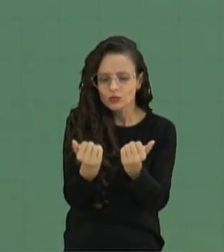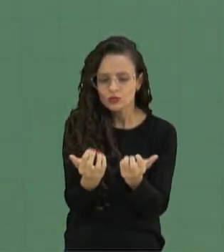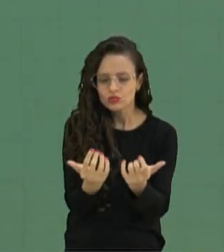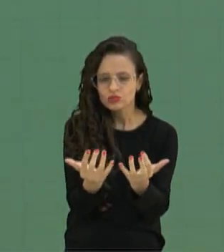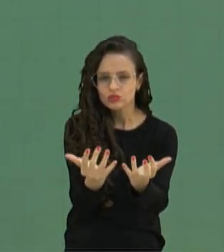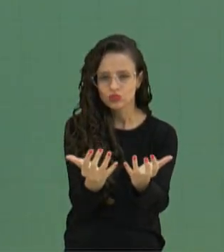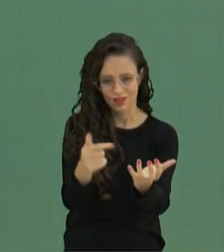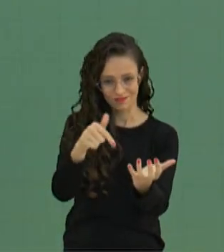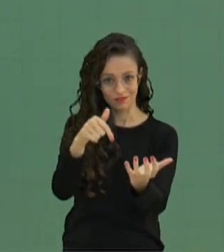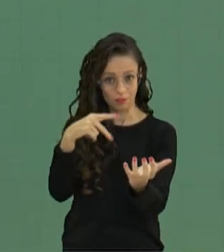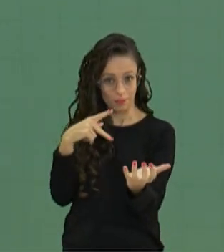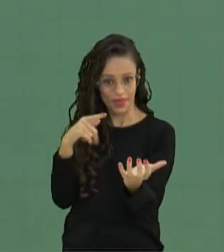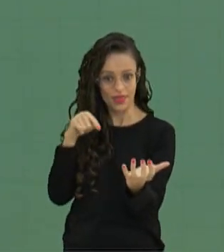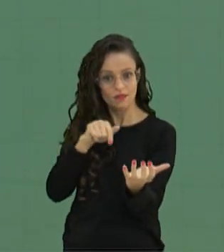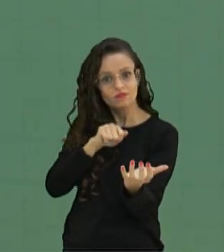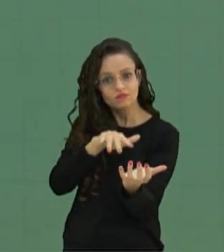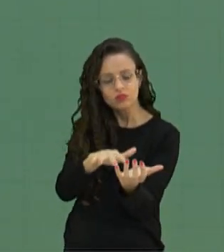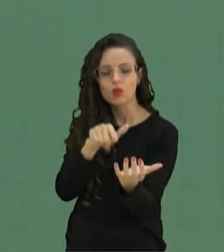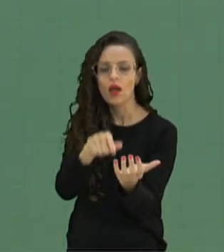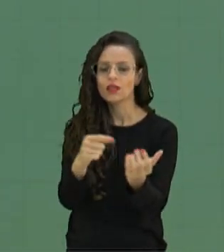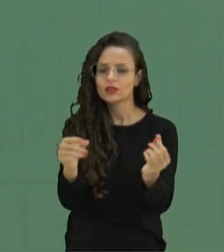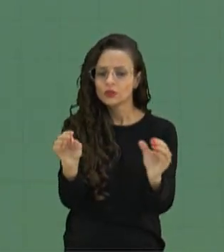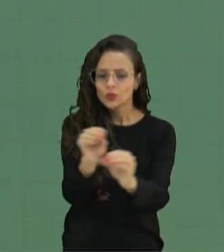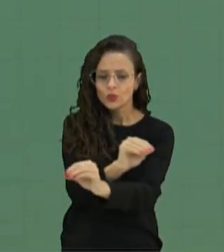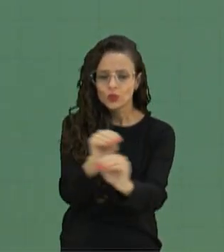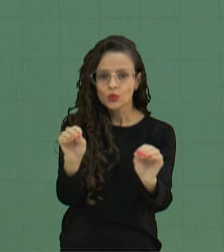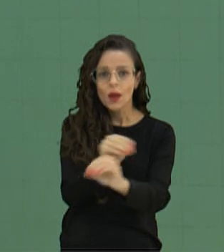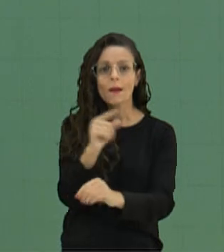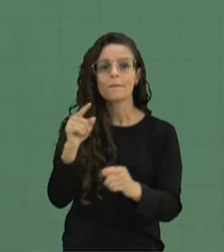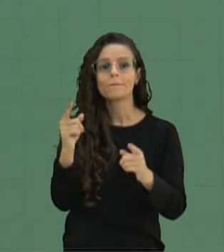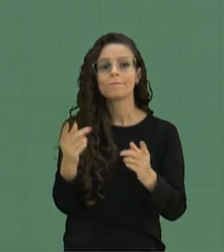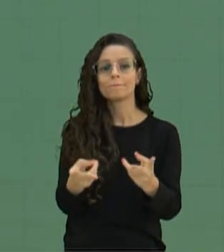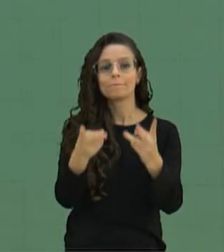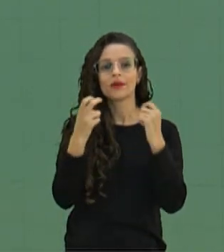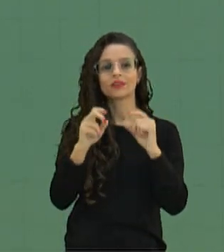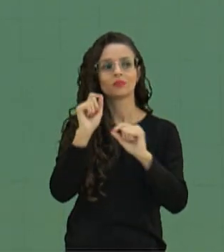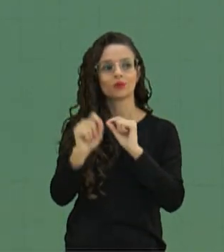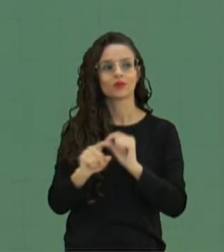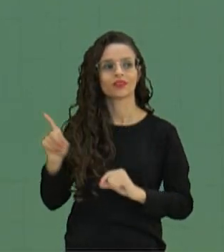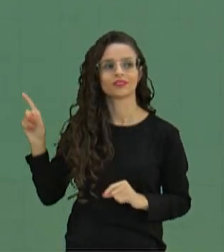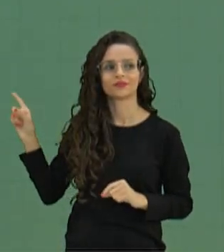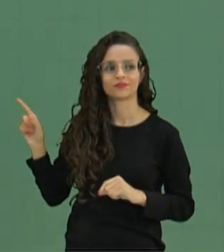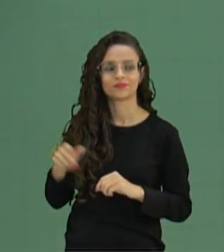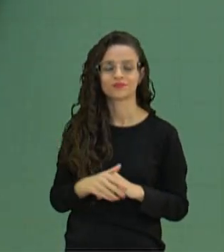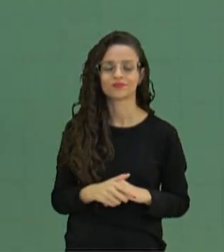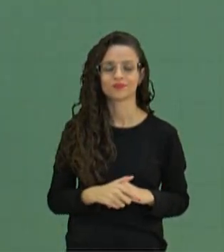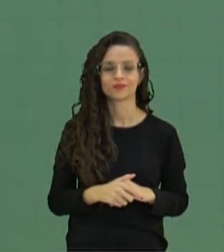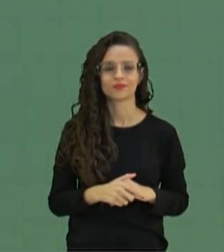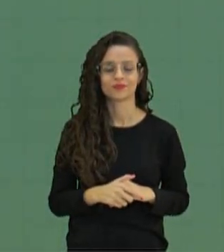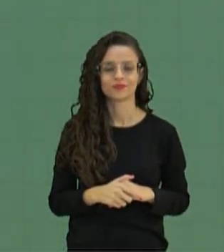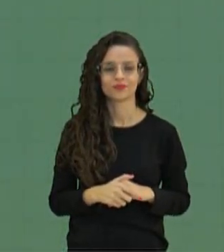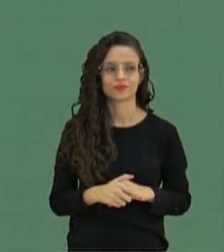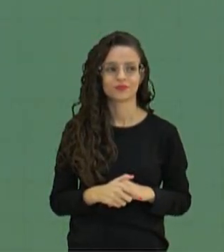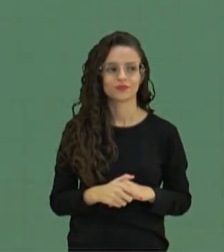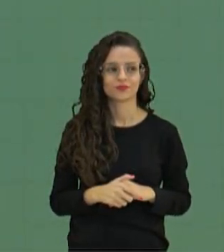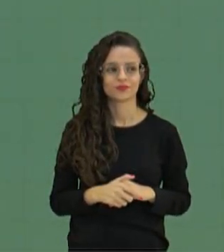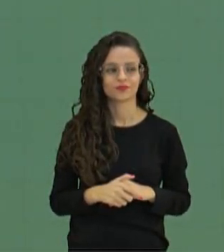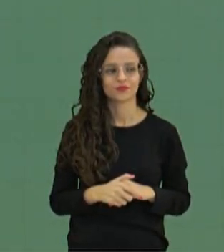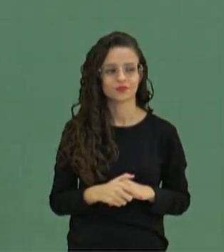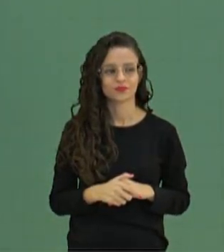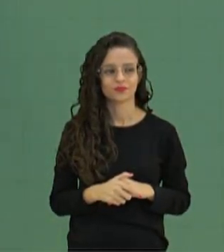geração P, ele observou isso aqui, ó. Olha lá, ó. Ele observou